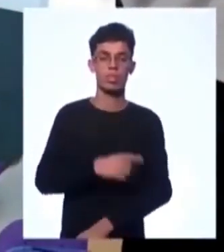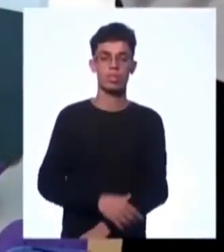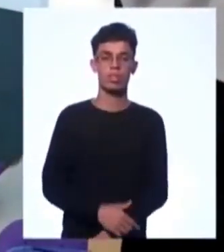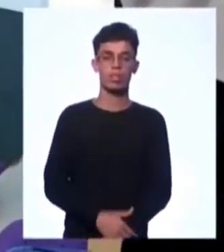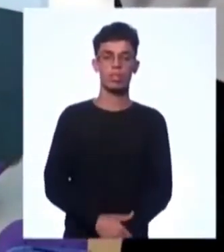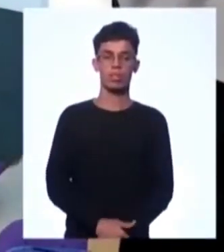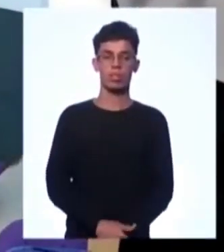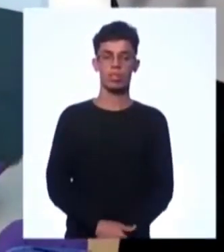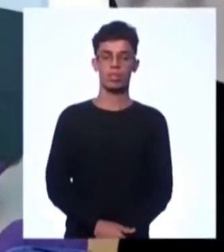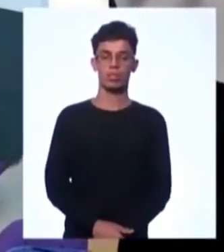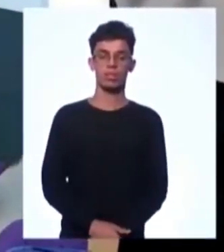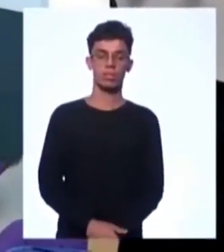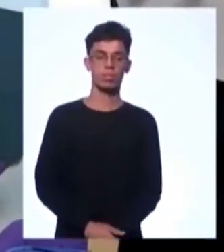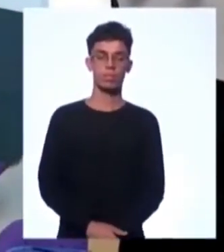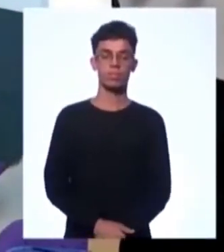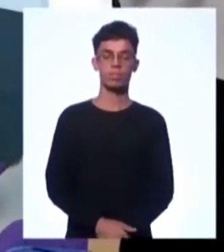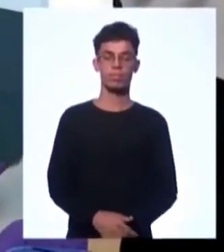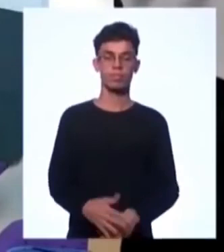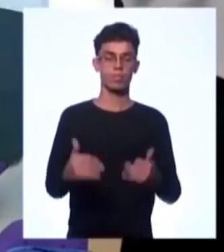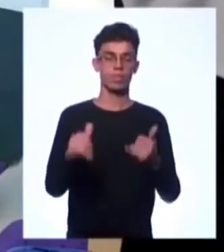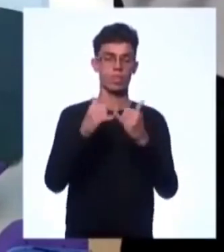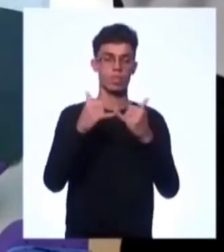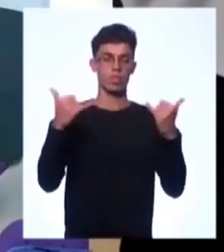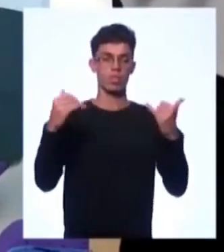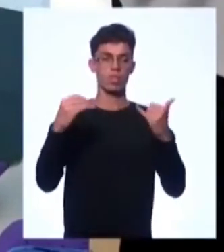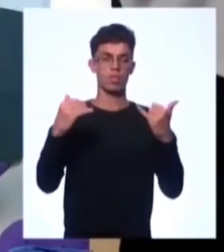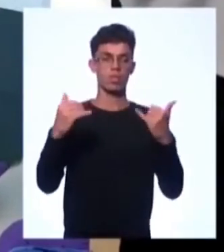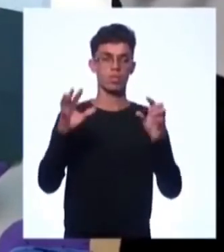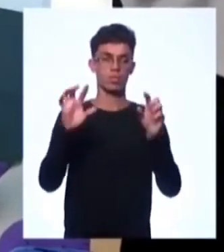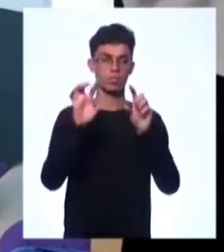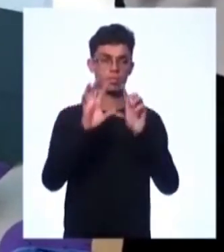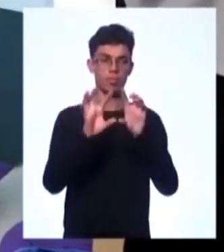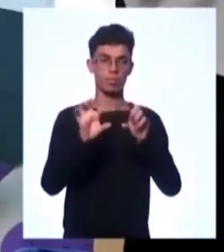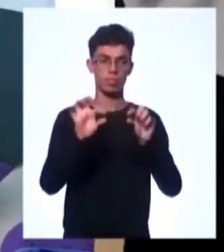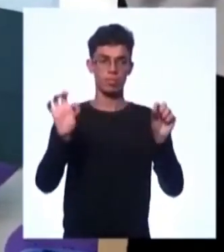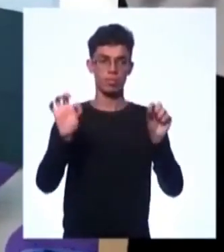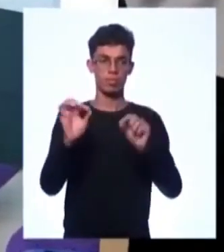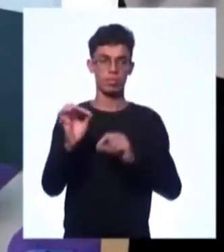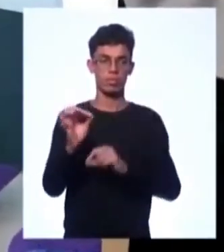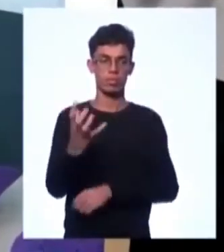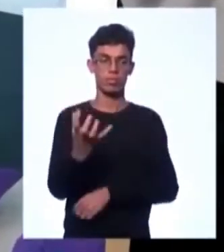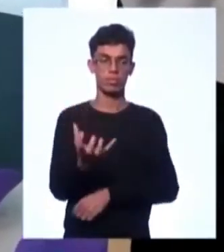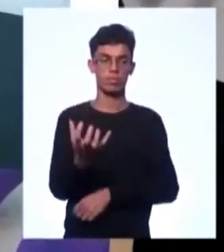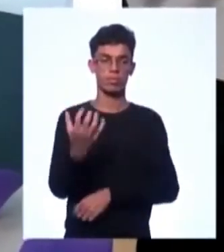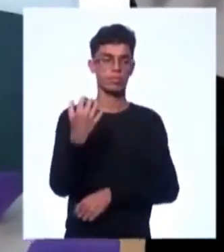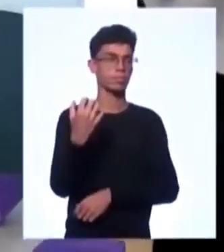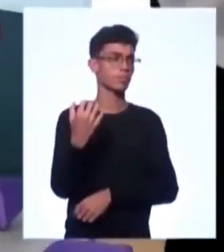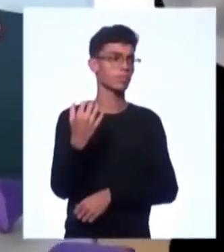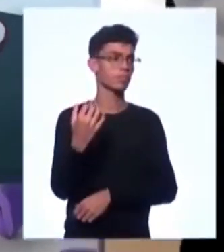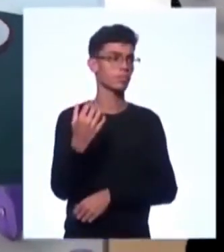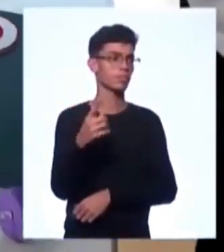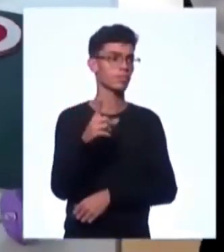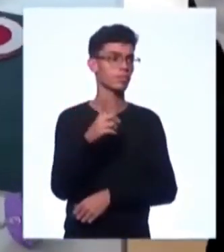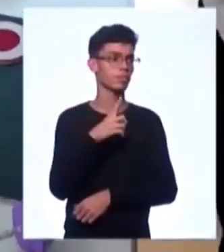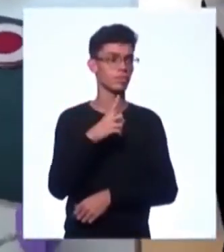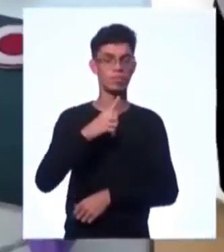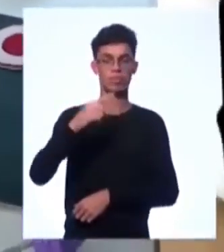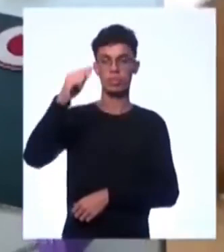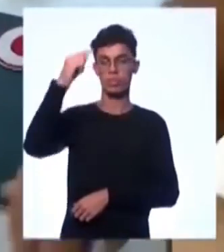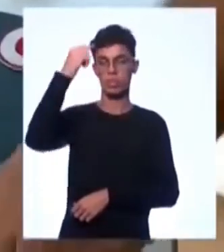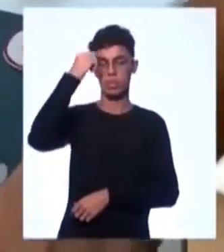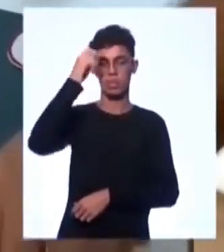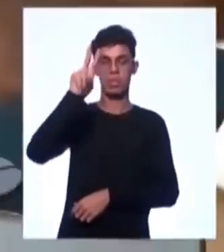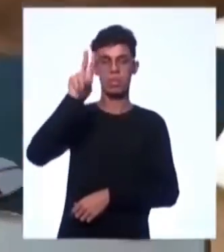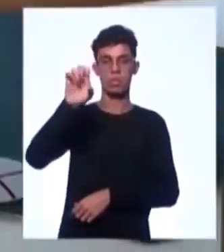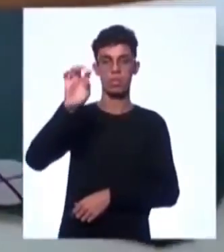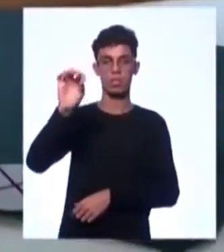a corrente elétrica nesse sentido, o campo magnético vai dar uma volta aqui no fio, né? Então a gente pode pensar assim que o vetor